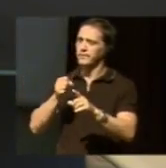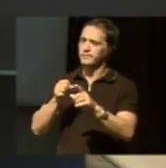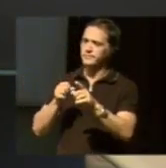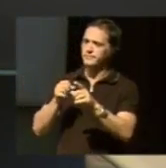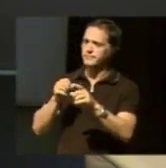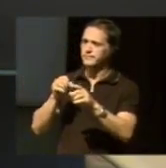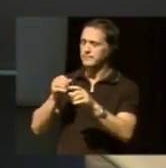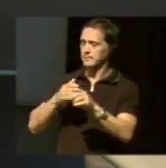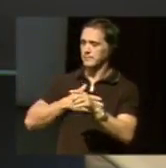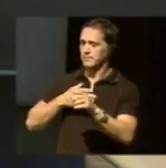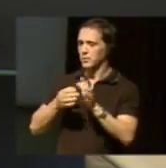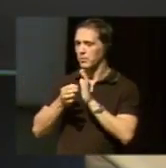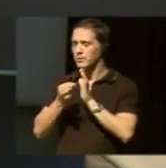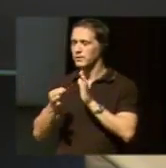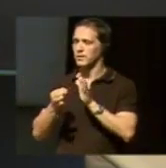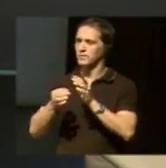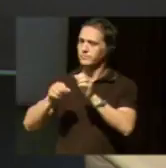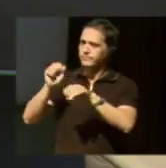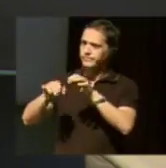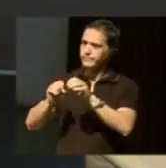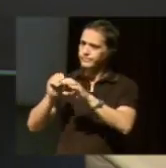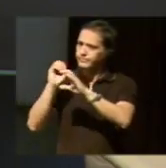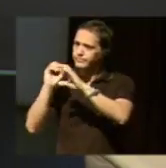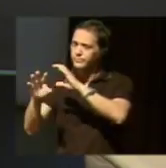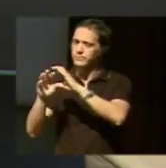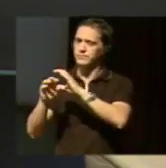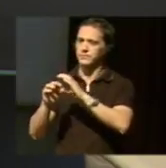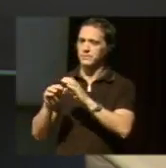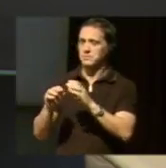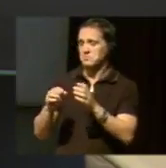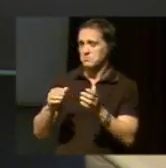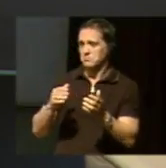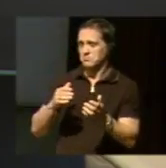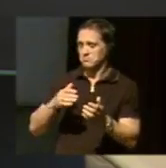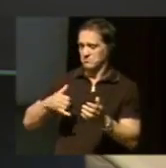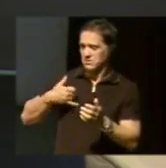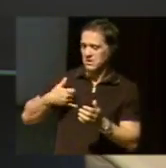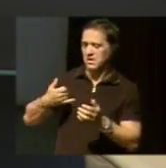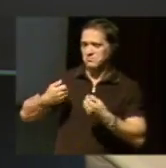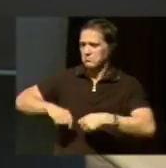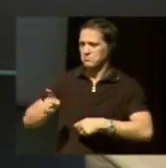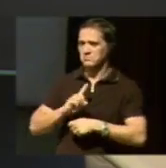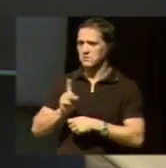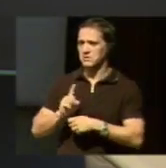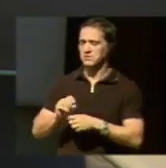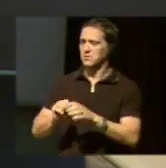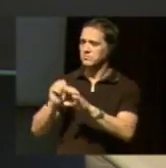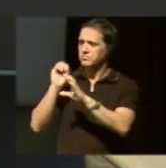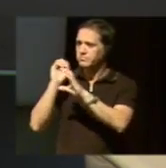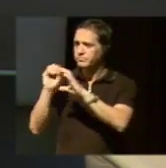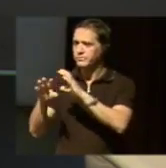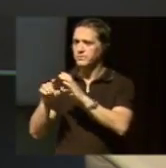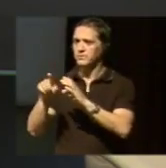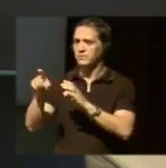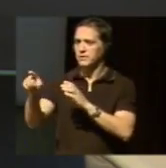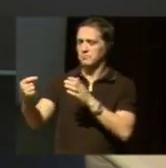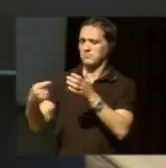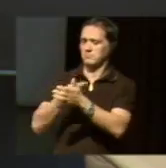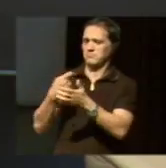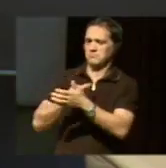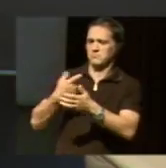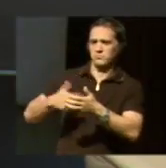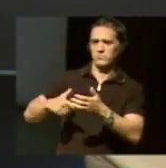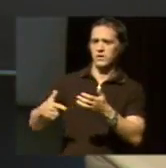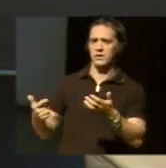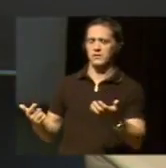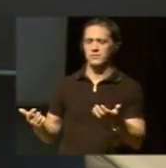aí ninguém diz qual é a sua idade, ele dá um pseudônimo e ele pode apresentar seus argumentos e não vem ao caso a